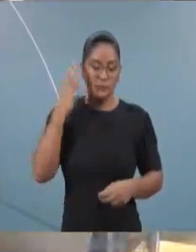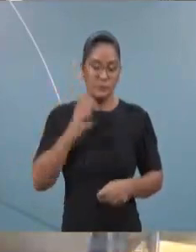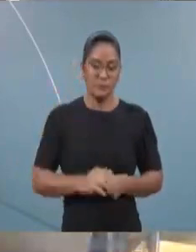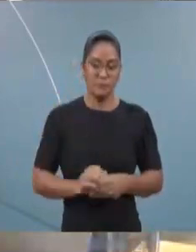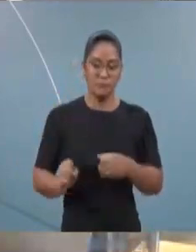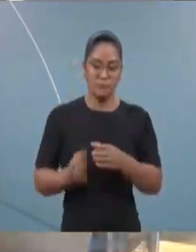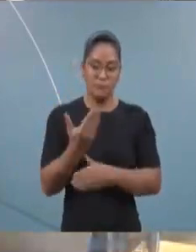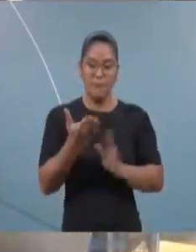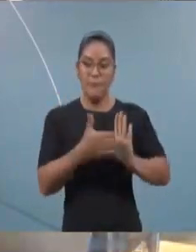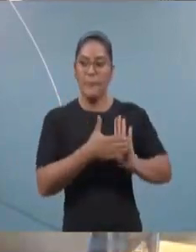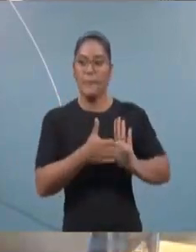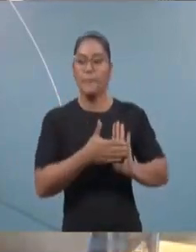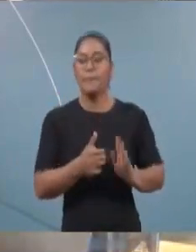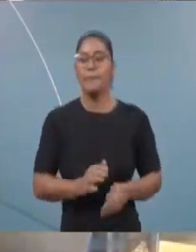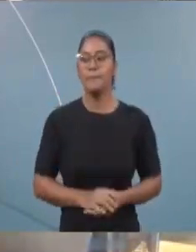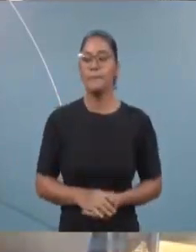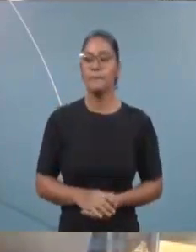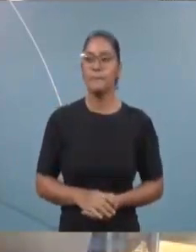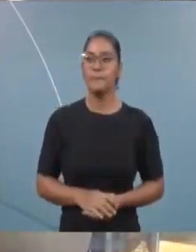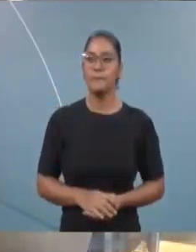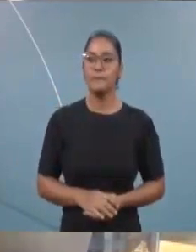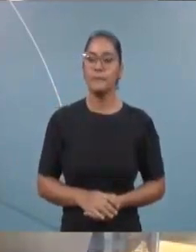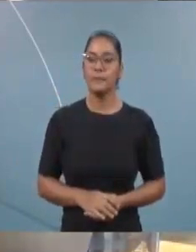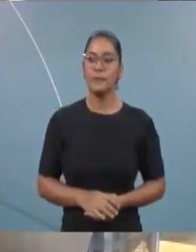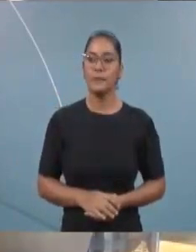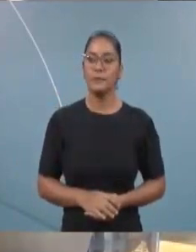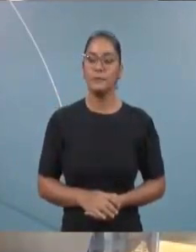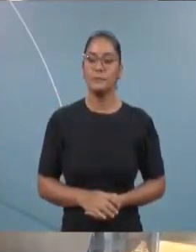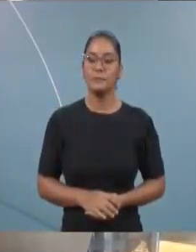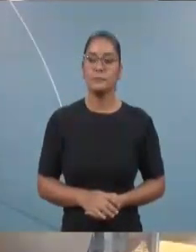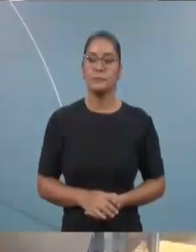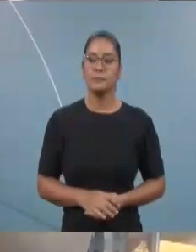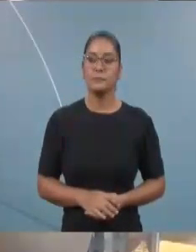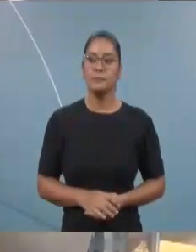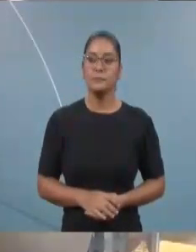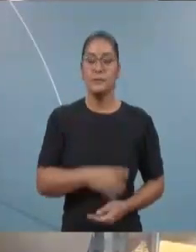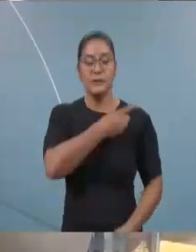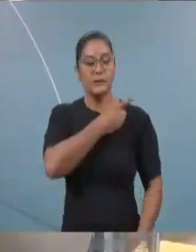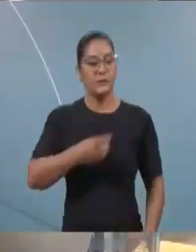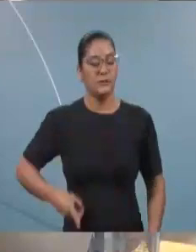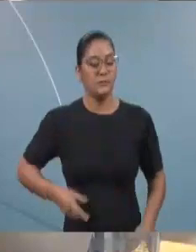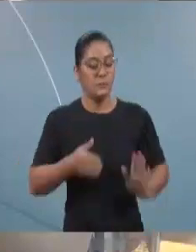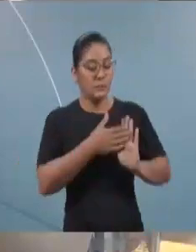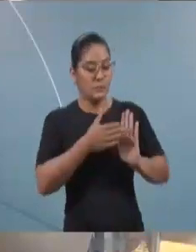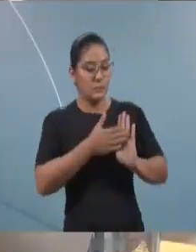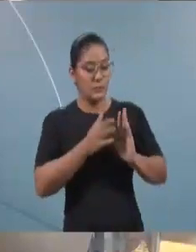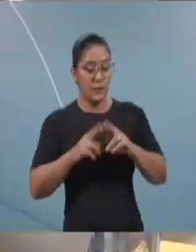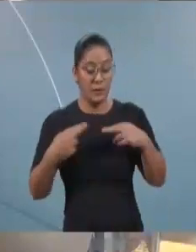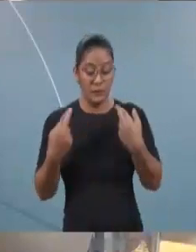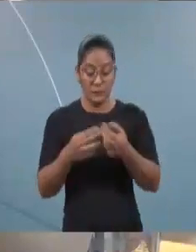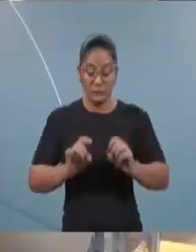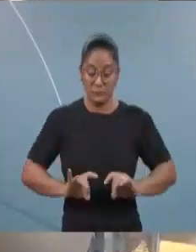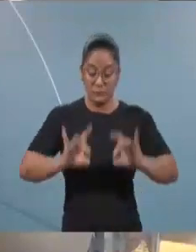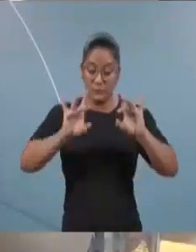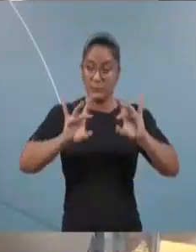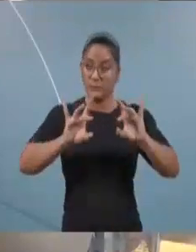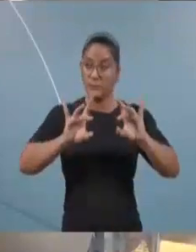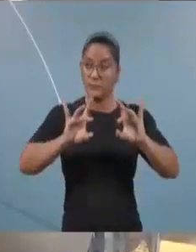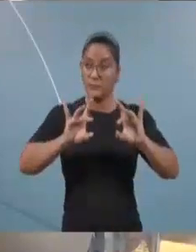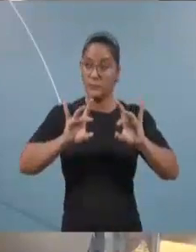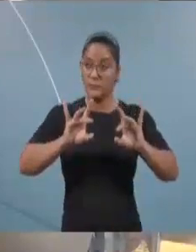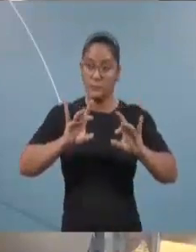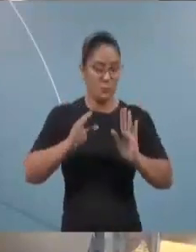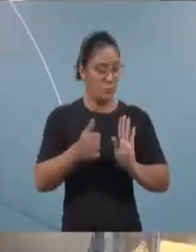autora da proposição é que a deputada tá propondo uma sessão solene ela não tá